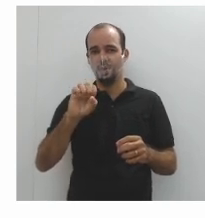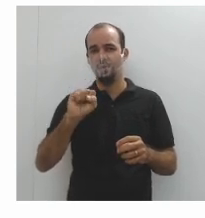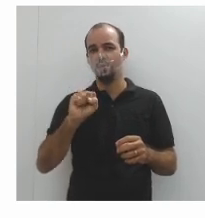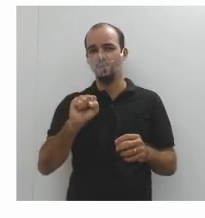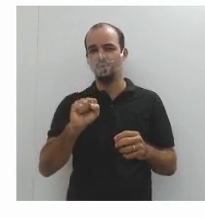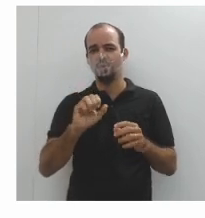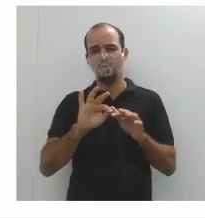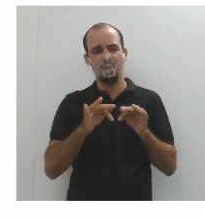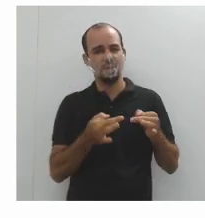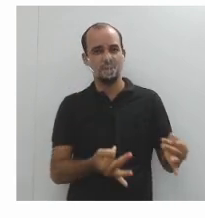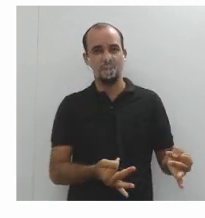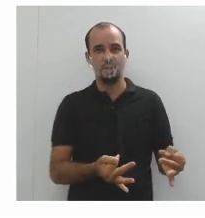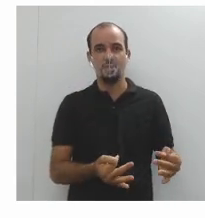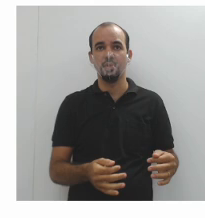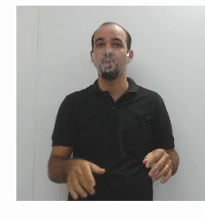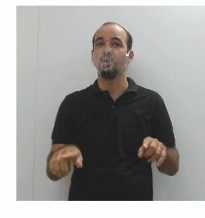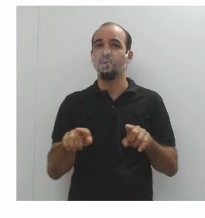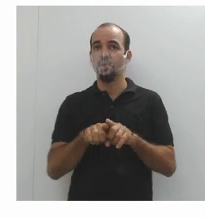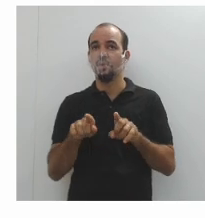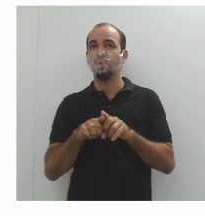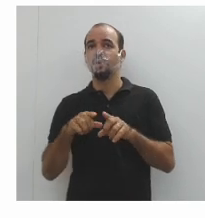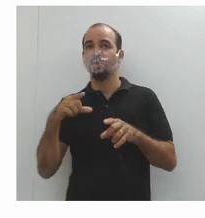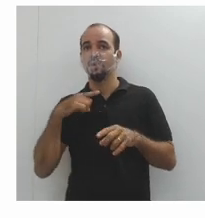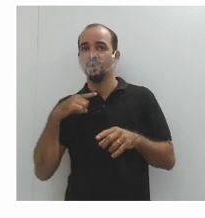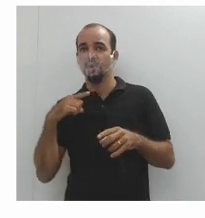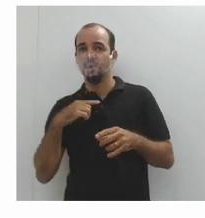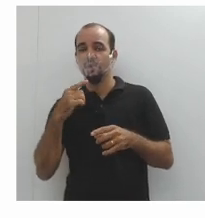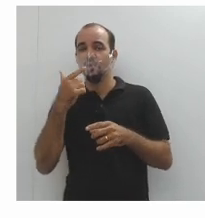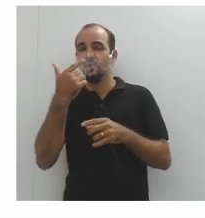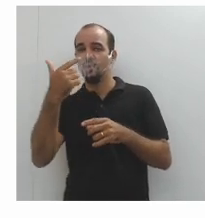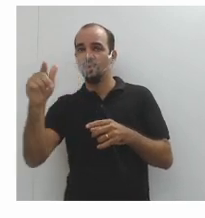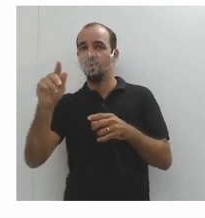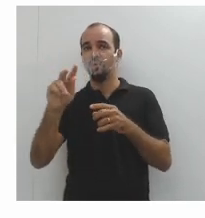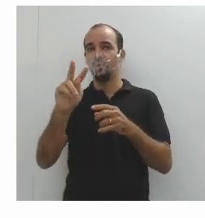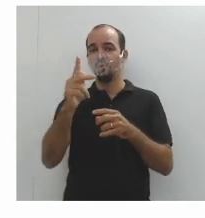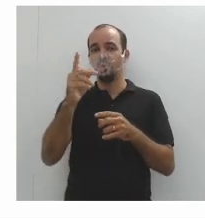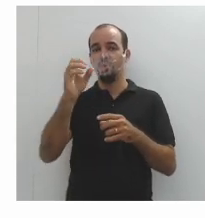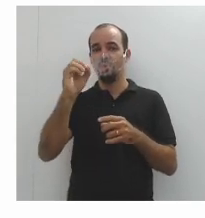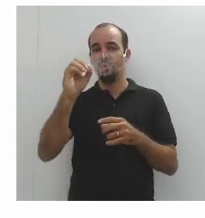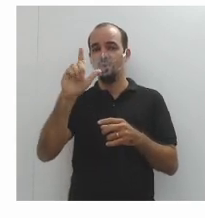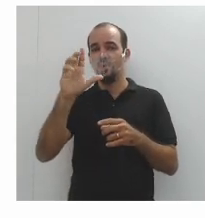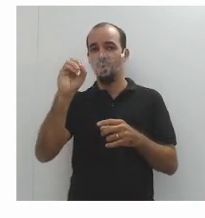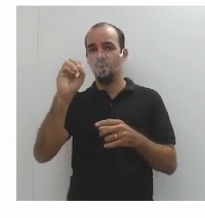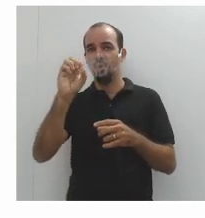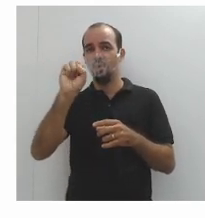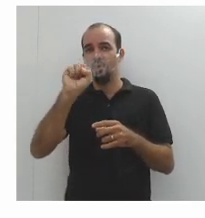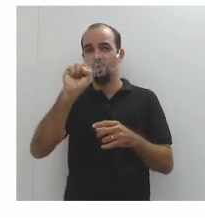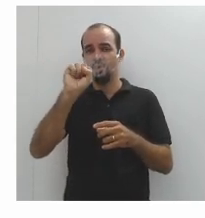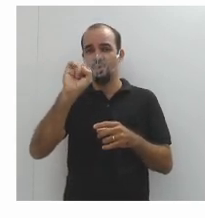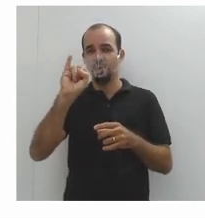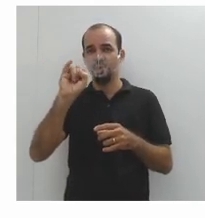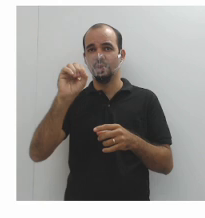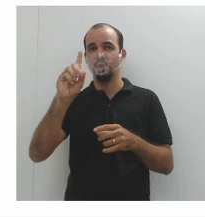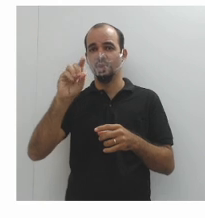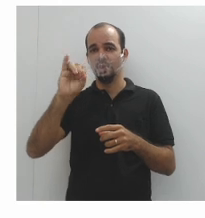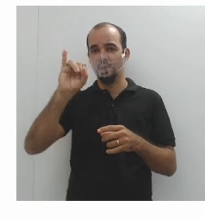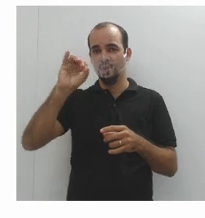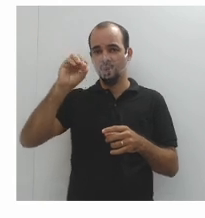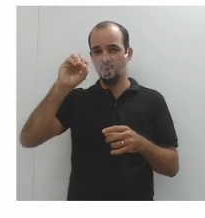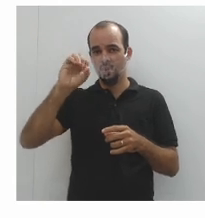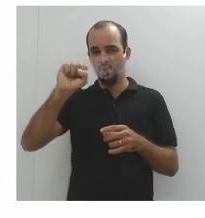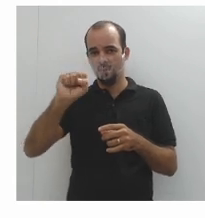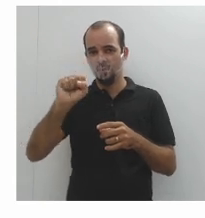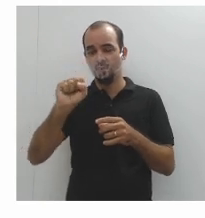mais complexos, eles apresentam uma cadeia maior, que quando se hidrolisam, todas